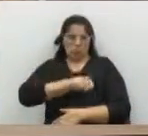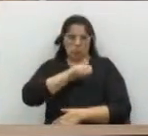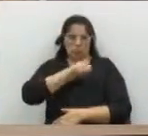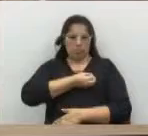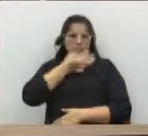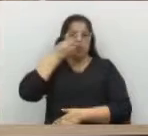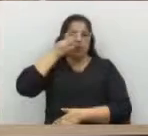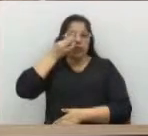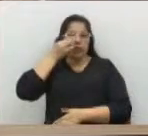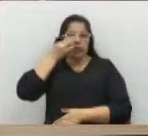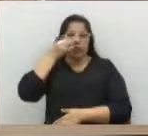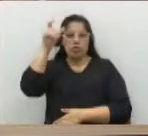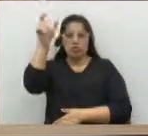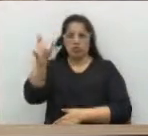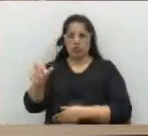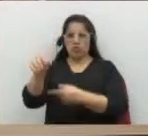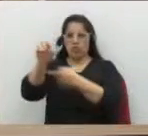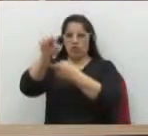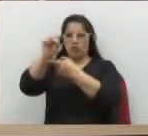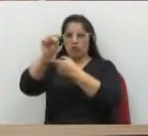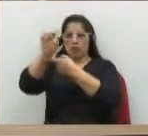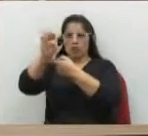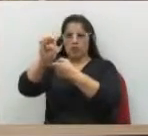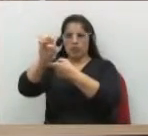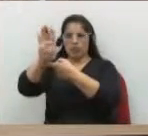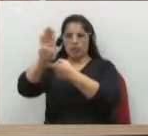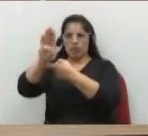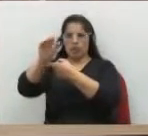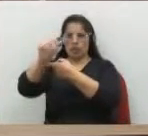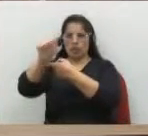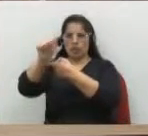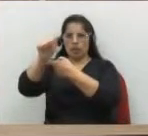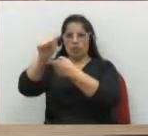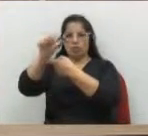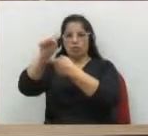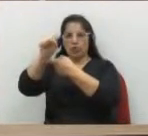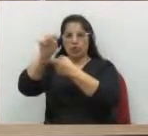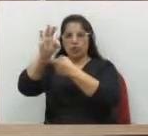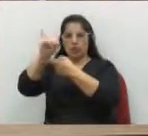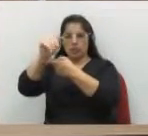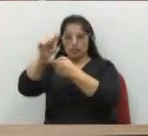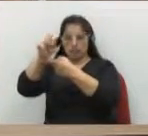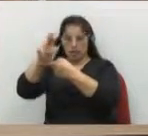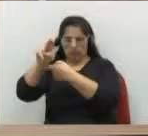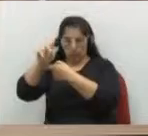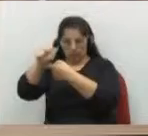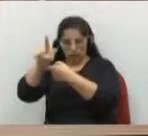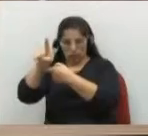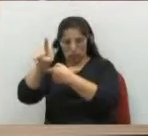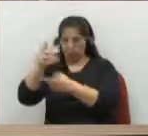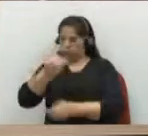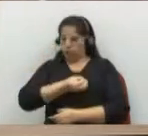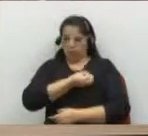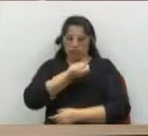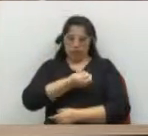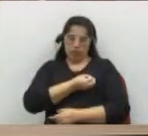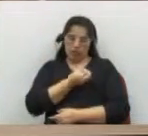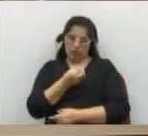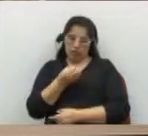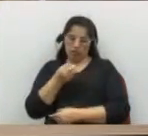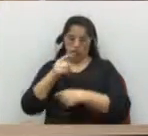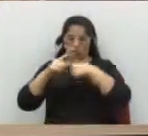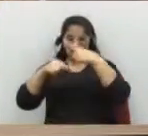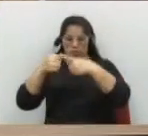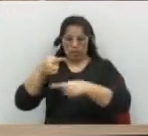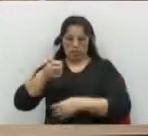partimos da prerrogativa que todos têm direito à defesa e à discussão. Então, por favor, primeiro secretário,